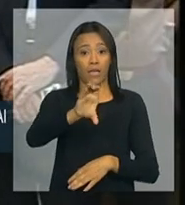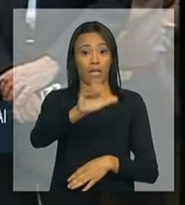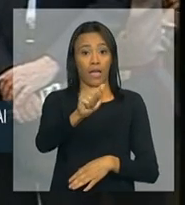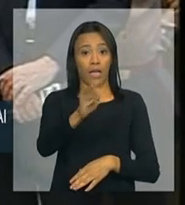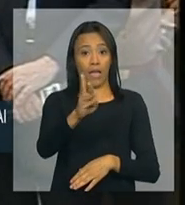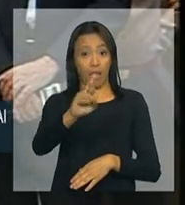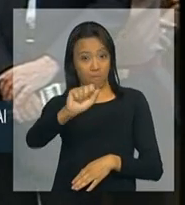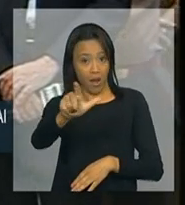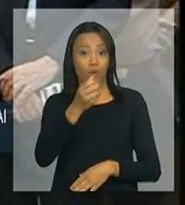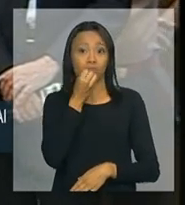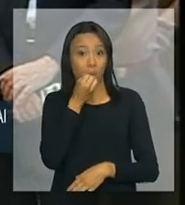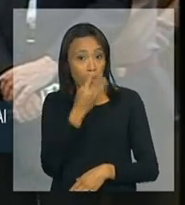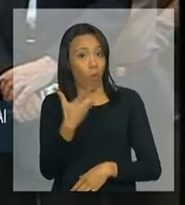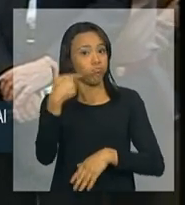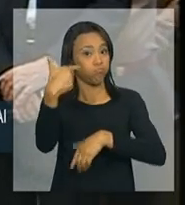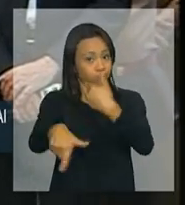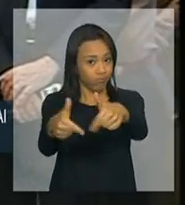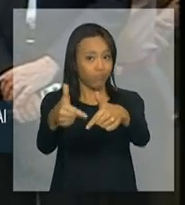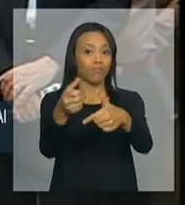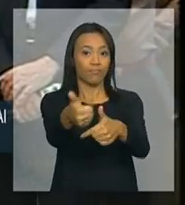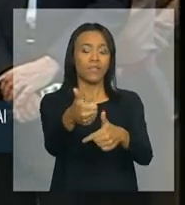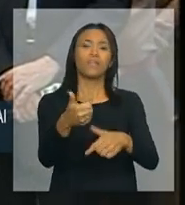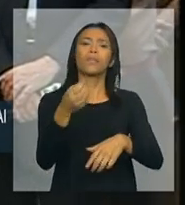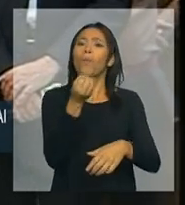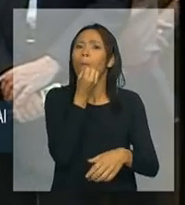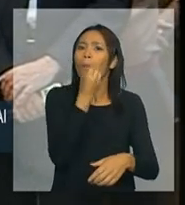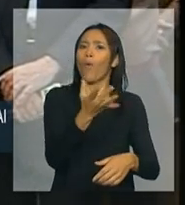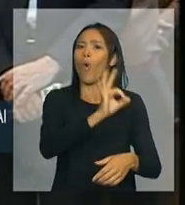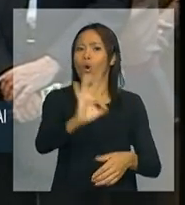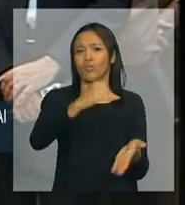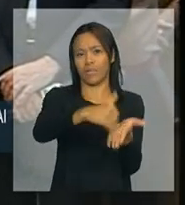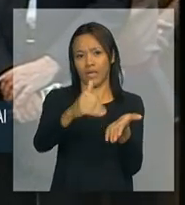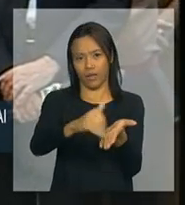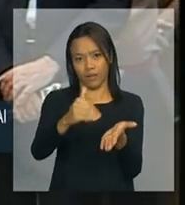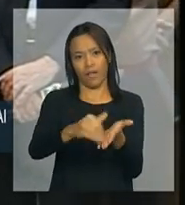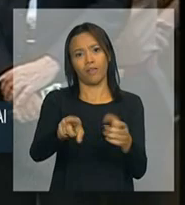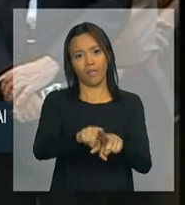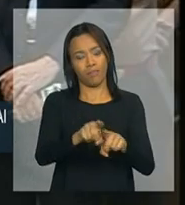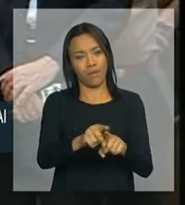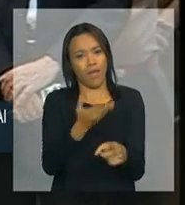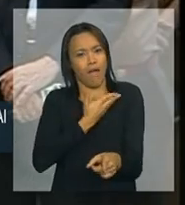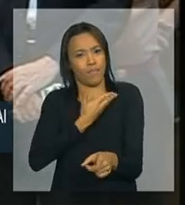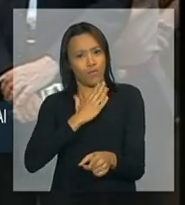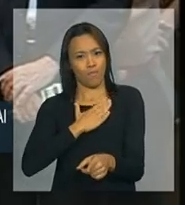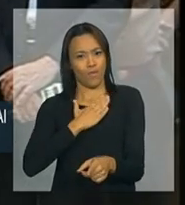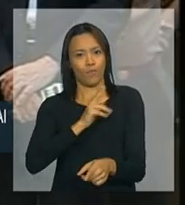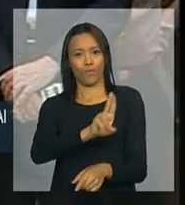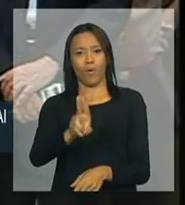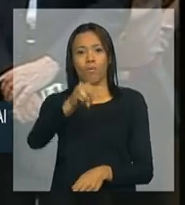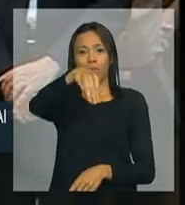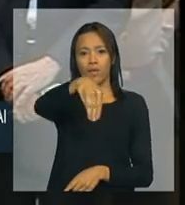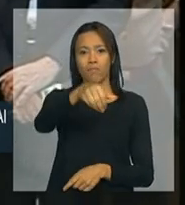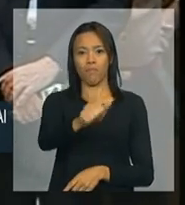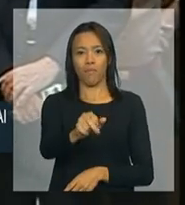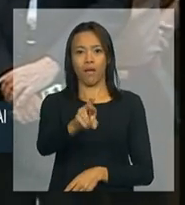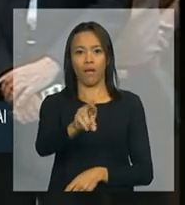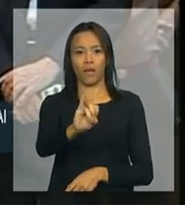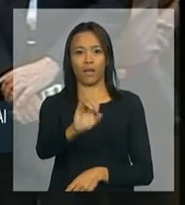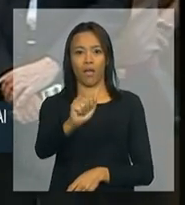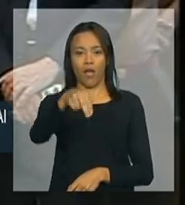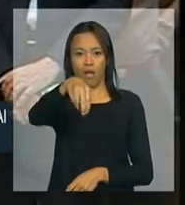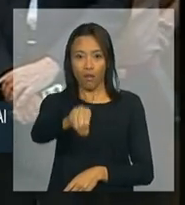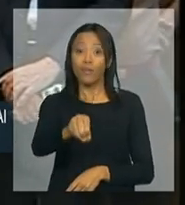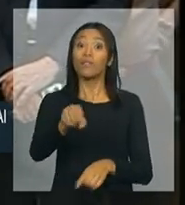com segurança pública. Até porque tem um grande secretário de Segurança Pública, Mariano Beltrão, meu amigo, que está aí, que a